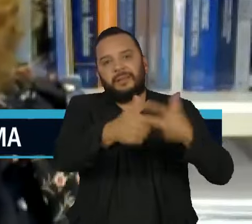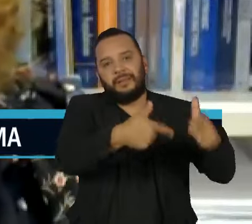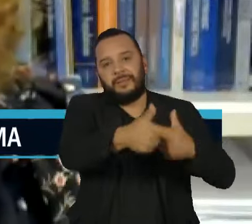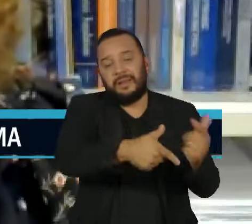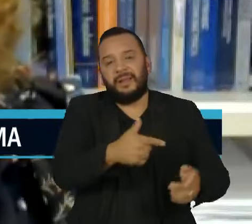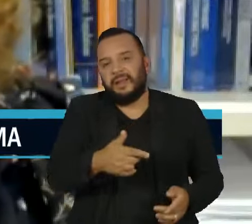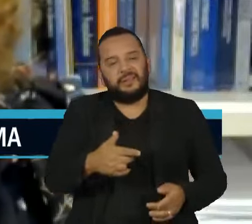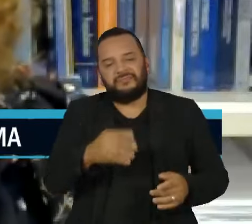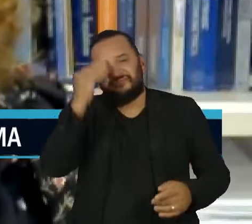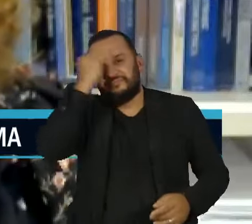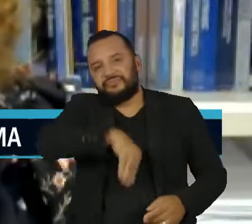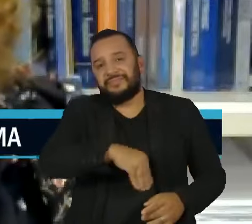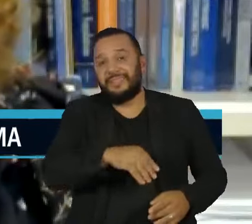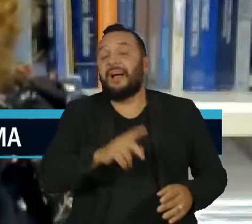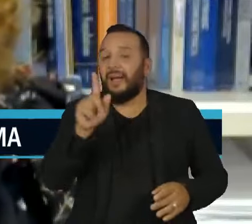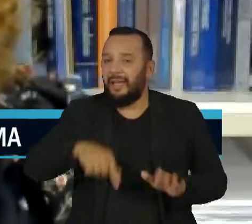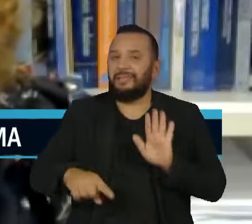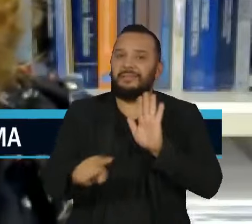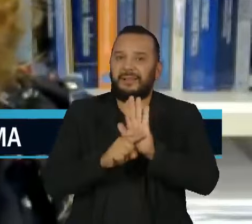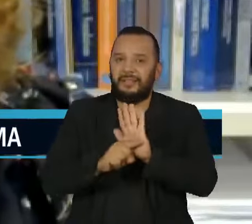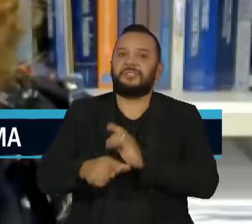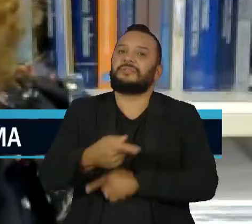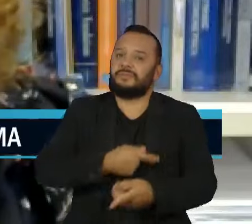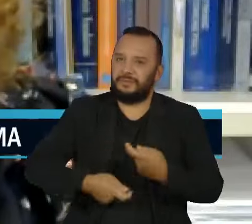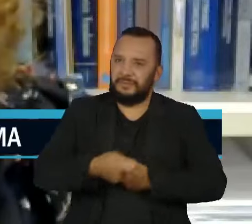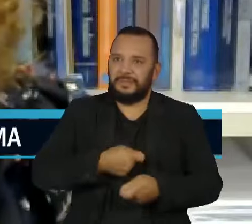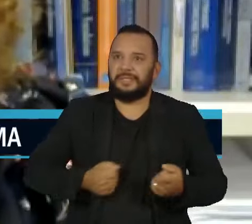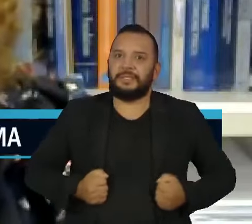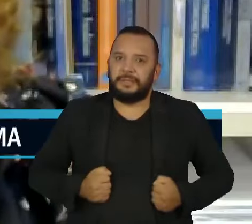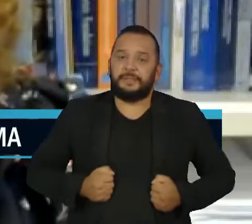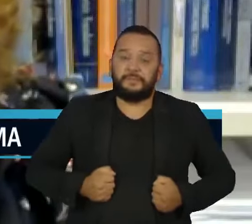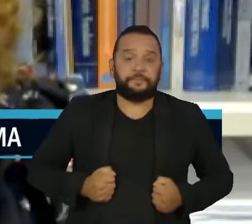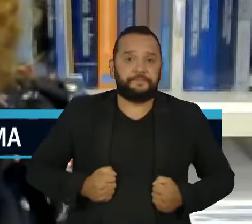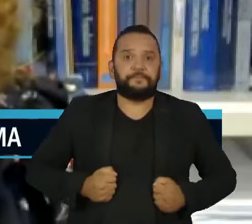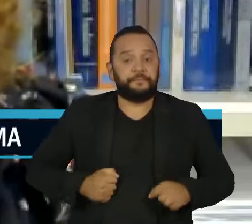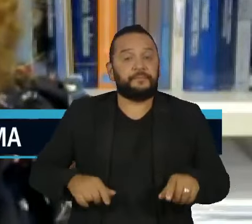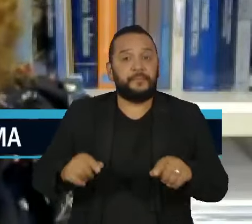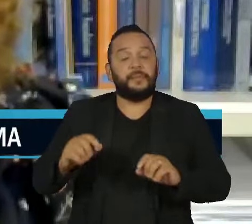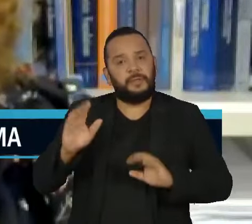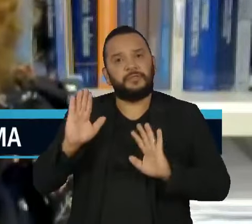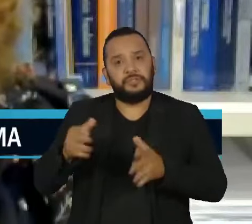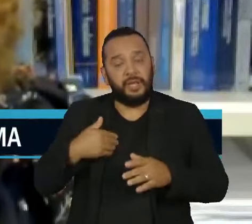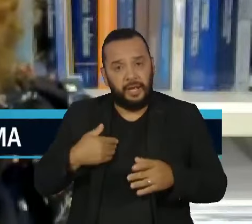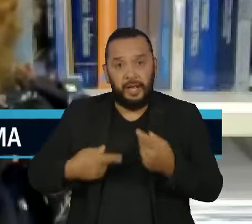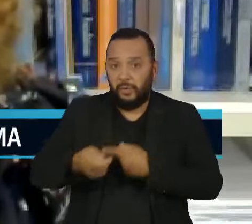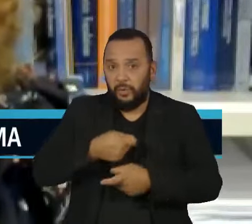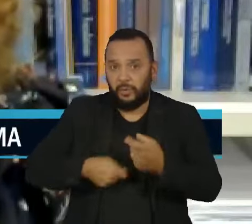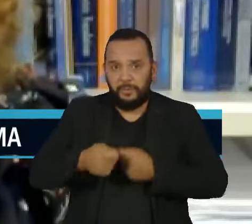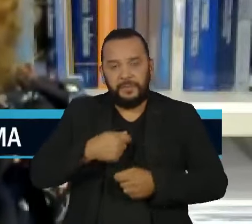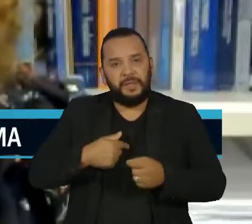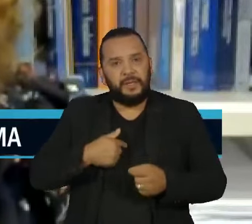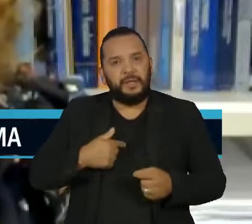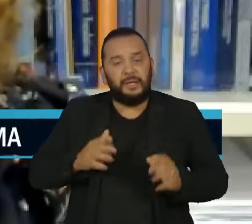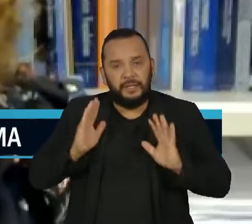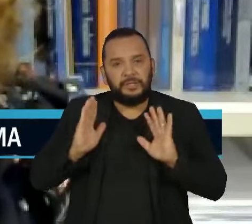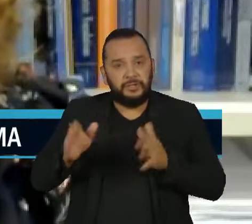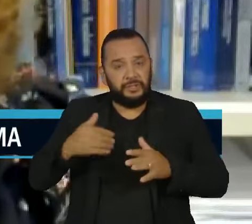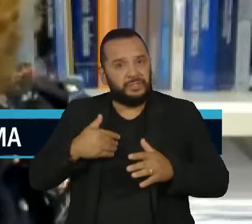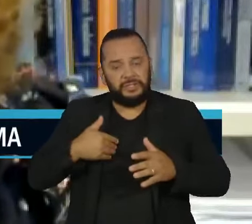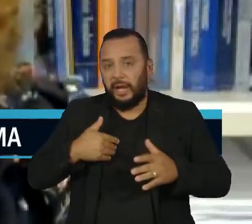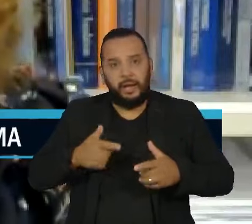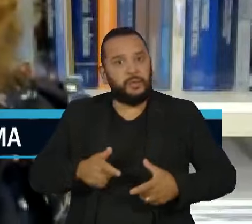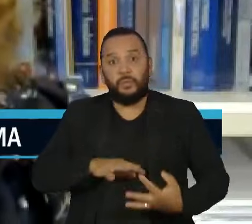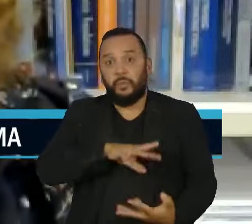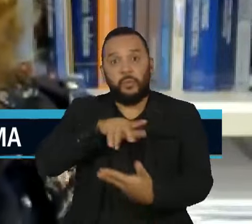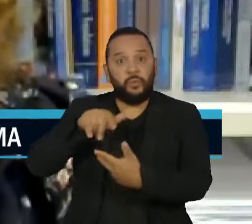um efeito negativo na economia, não só em termos micro, mas também em termos macroeconômicos. Se você tem